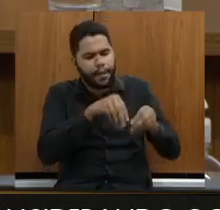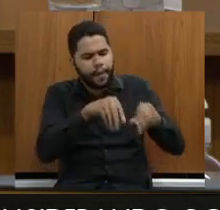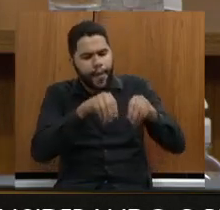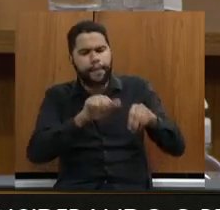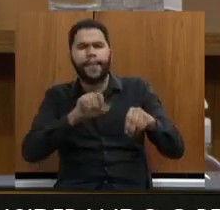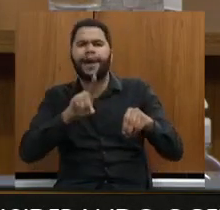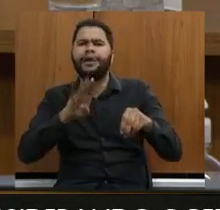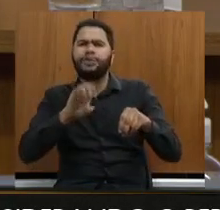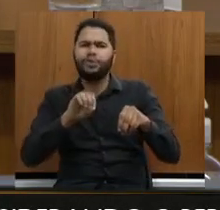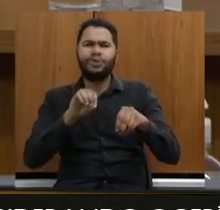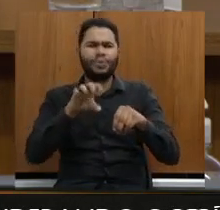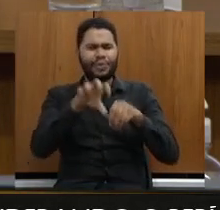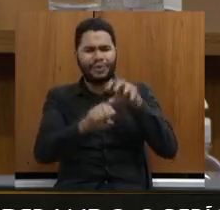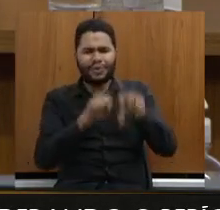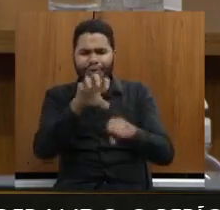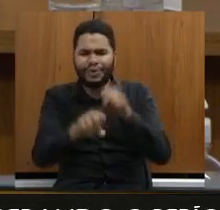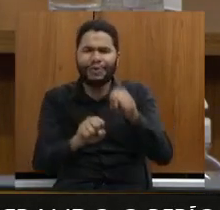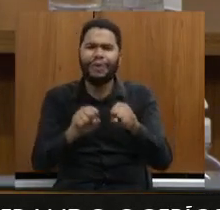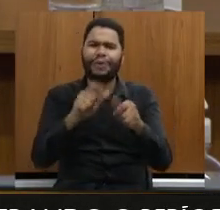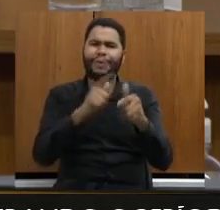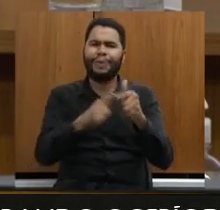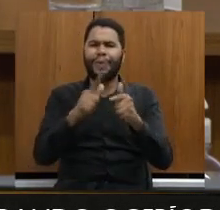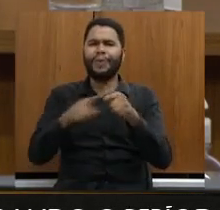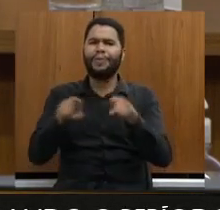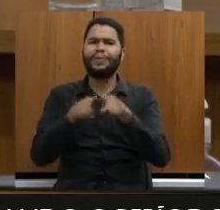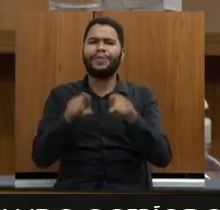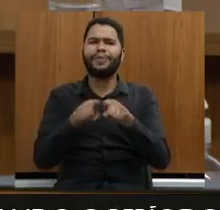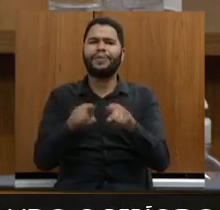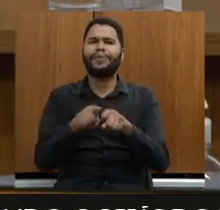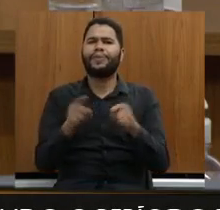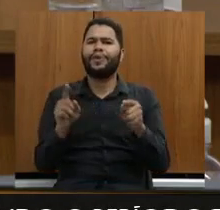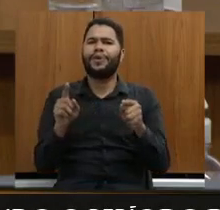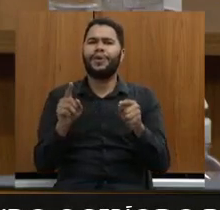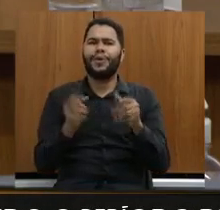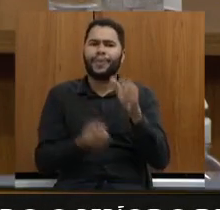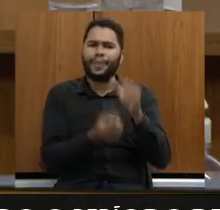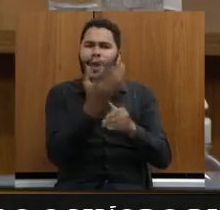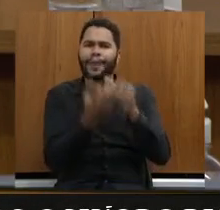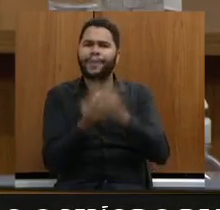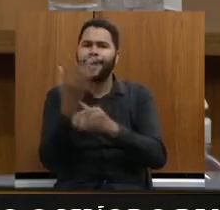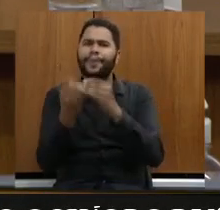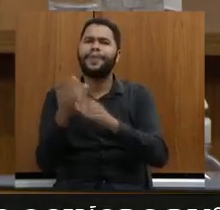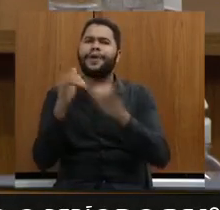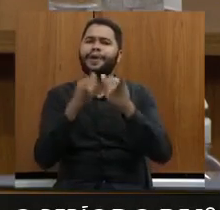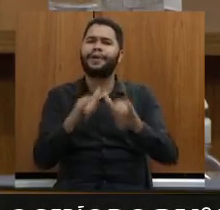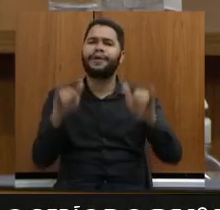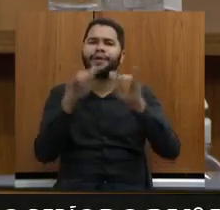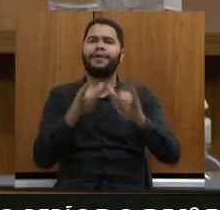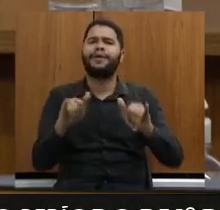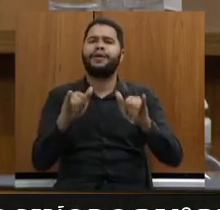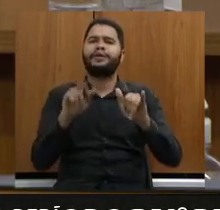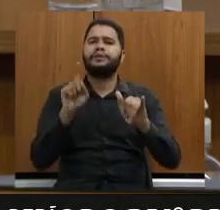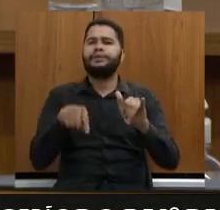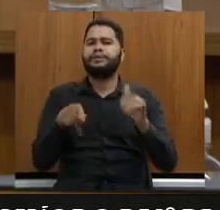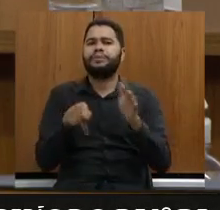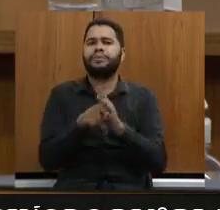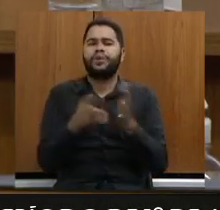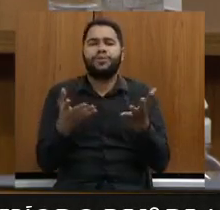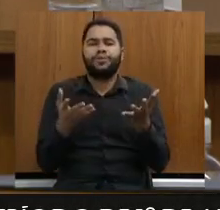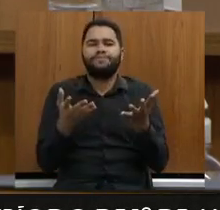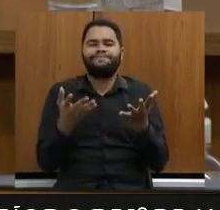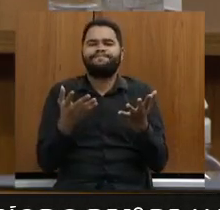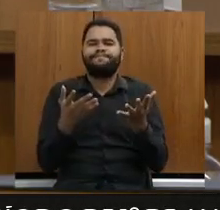de colheita com baixa as previsões e muitos muitos produtores relatando que a florada foi abortada